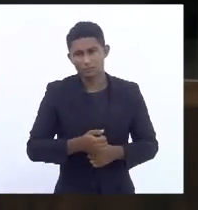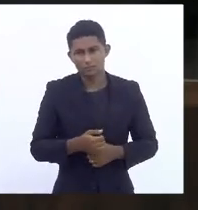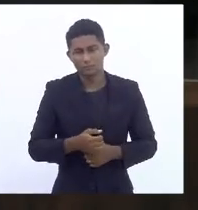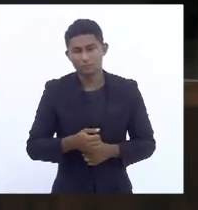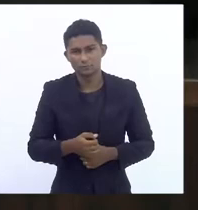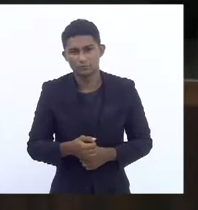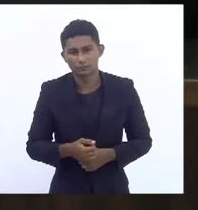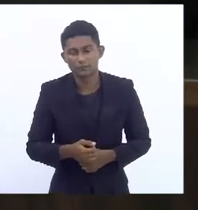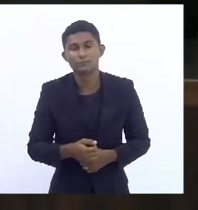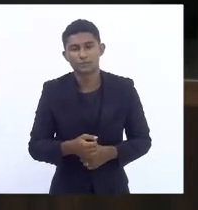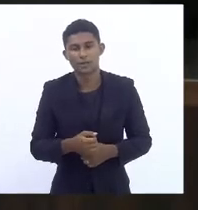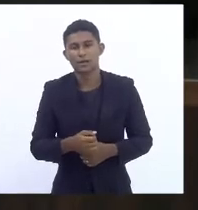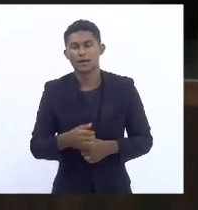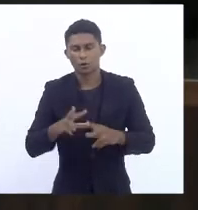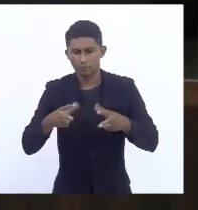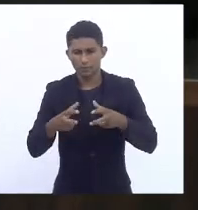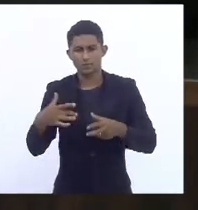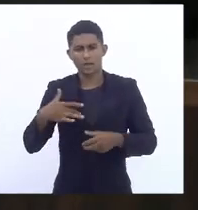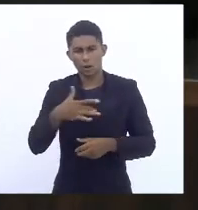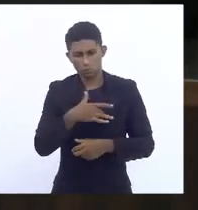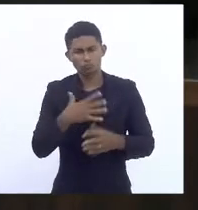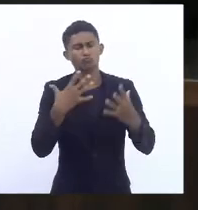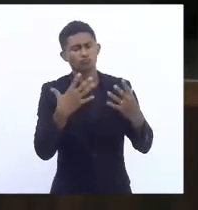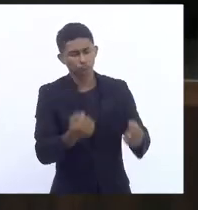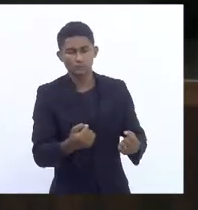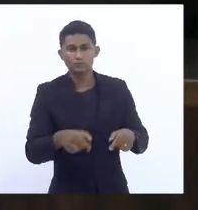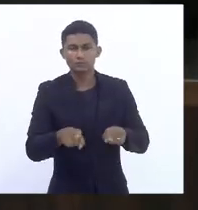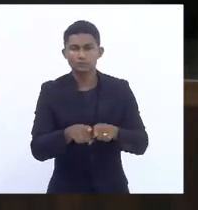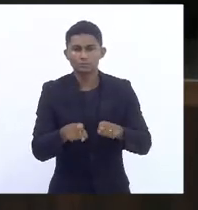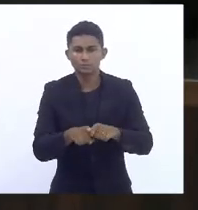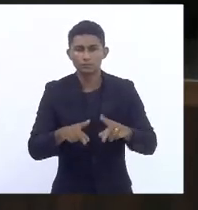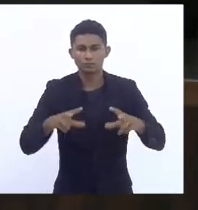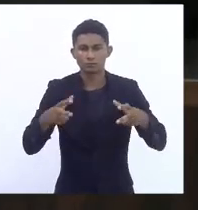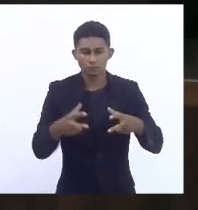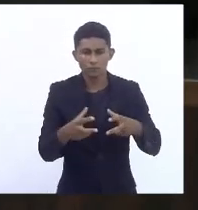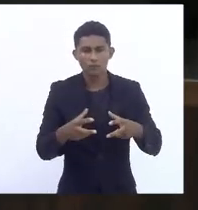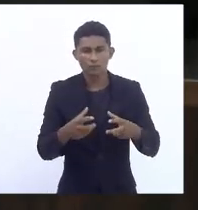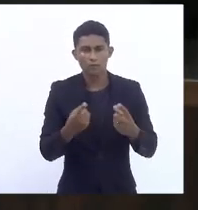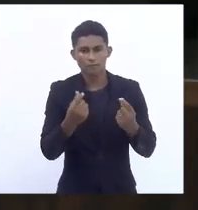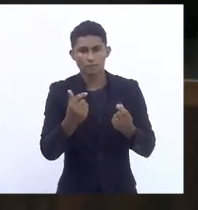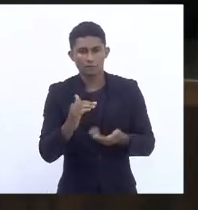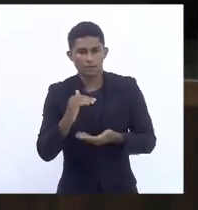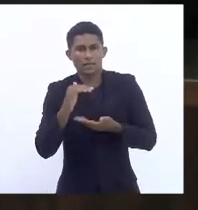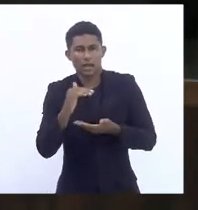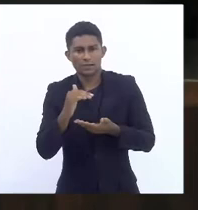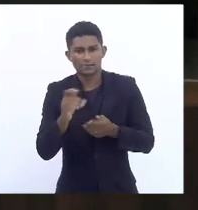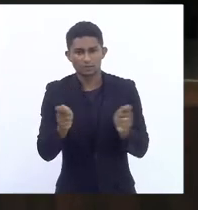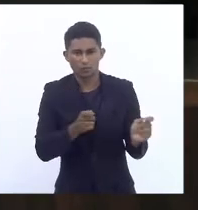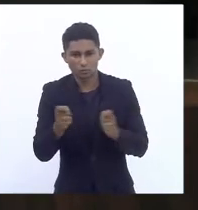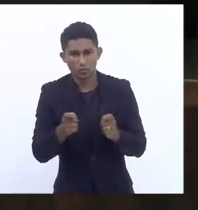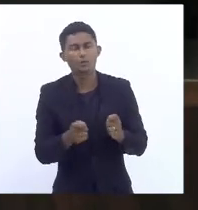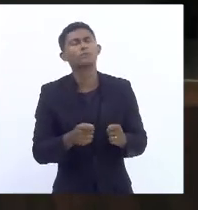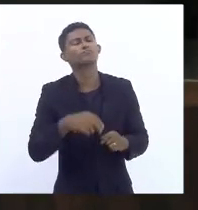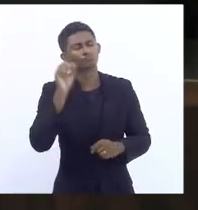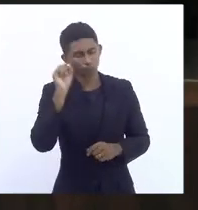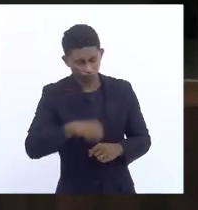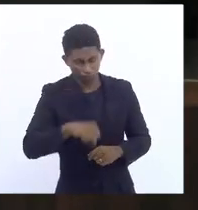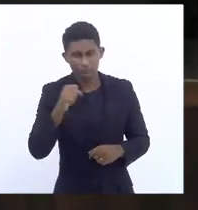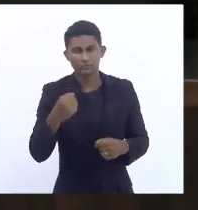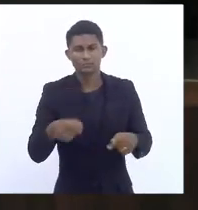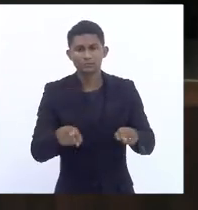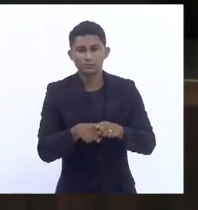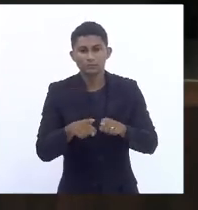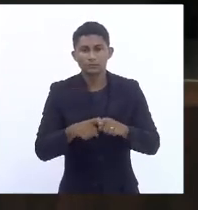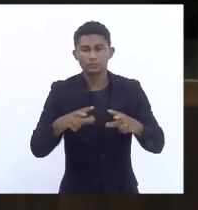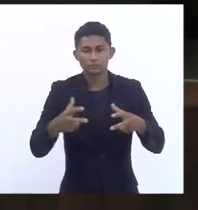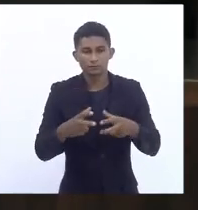Concluindo por substitutivo, de saúde, favorável, de orçamento, finanças, fiscalização financeira e controle, favorável ao substitutivo da Comissão de Constituição e